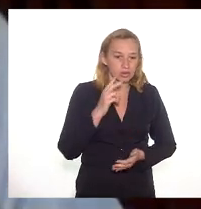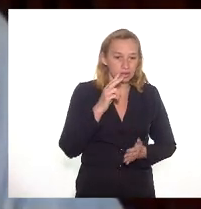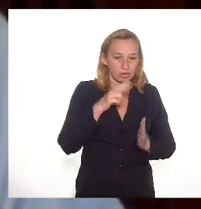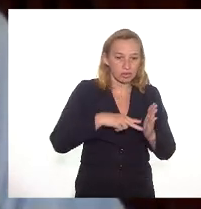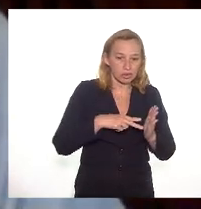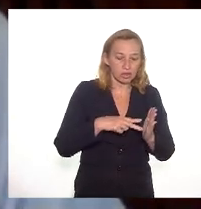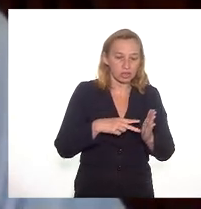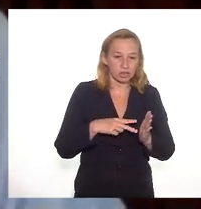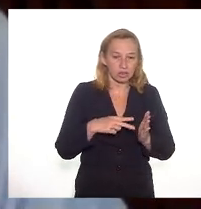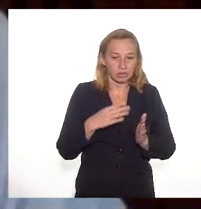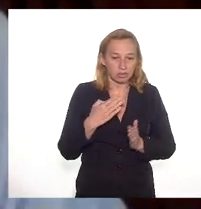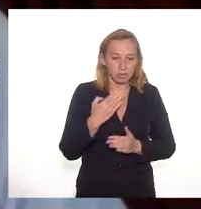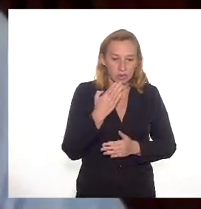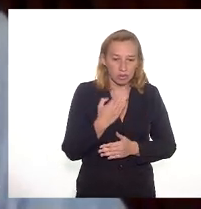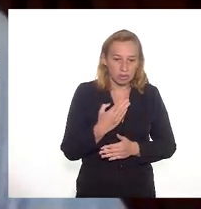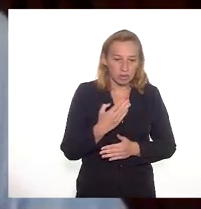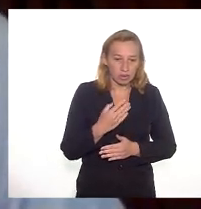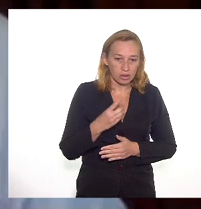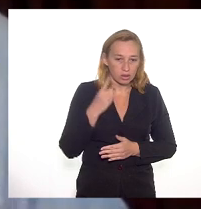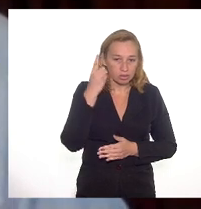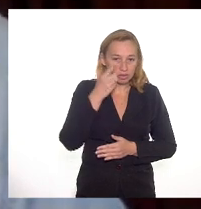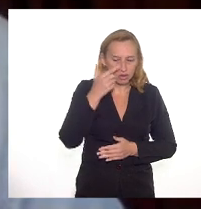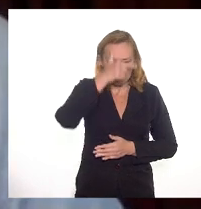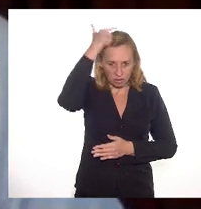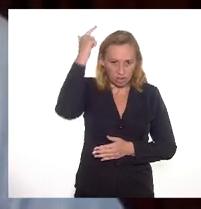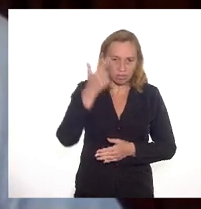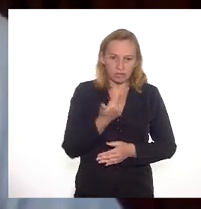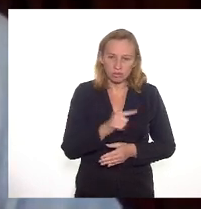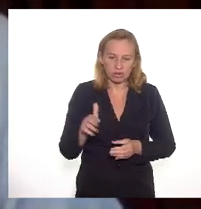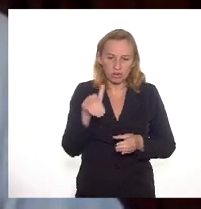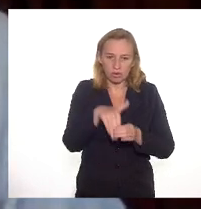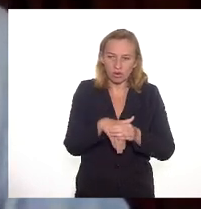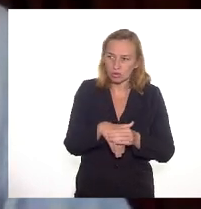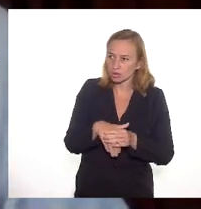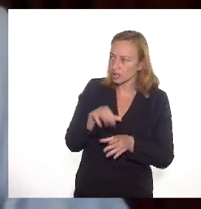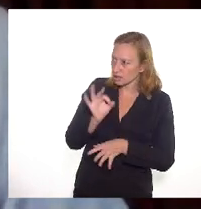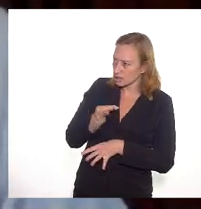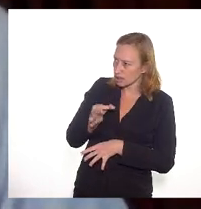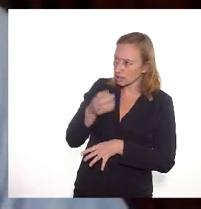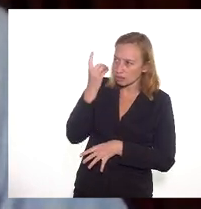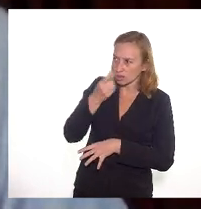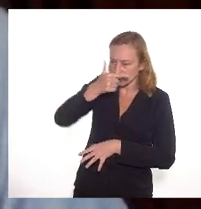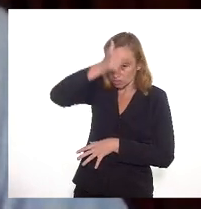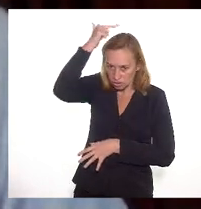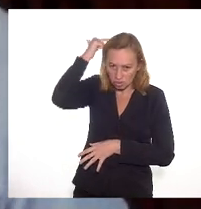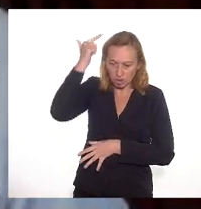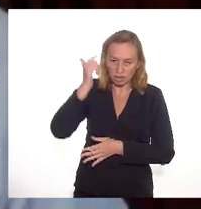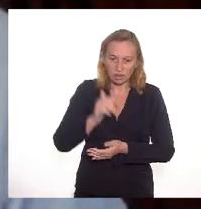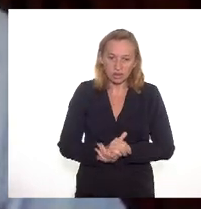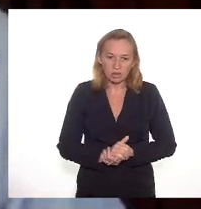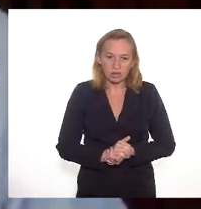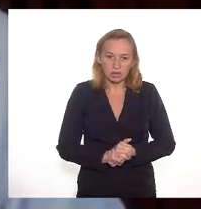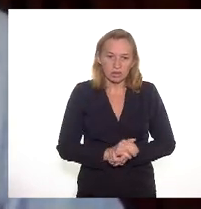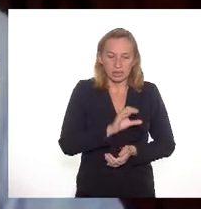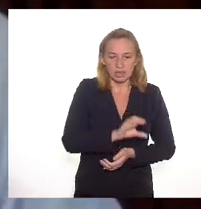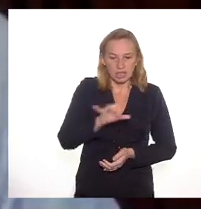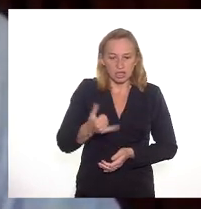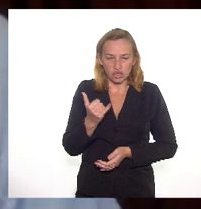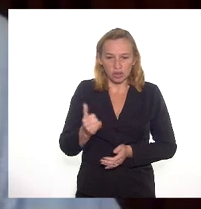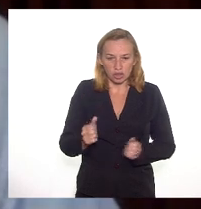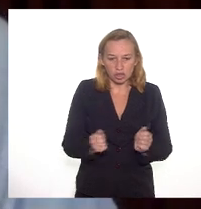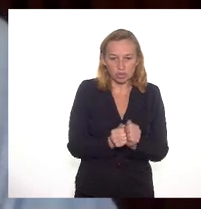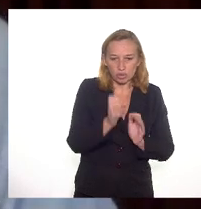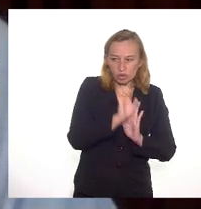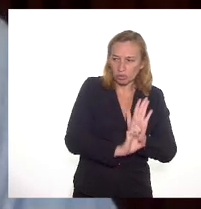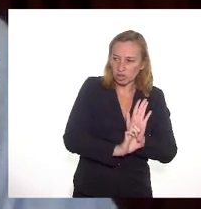Paulo. Não há voto. Confirma, deputado Luiz Paulo. O parecer proposto na reunião da CCJ, constitucionalidade com